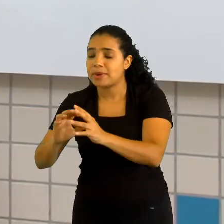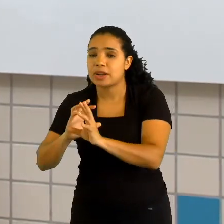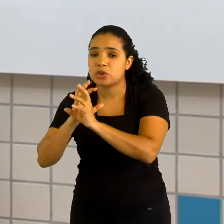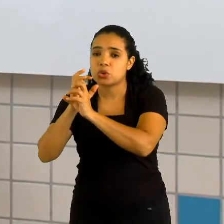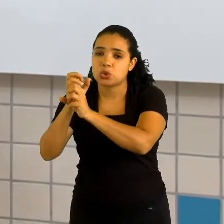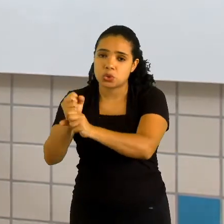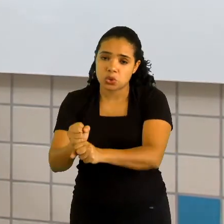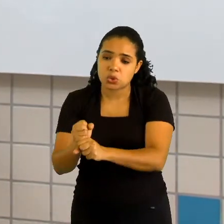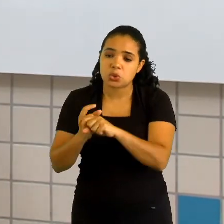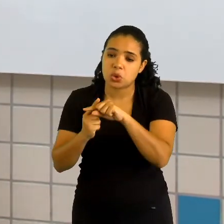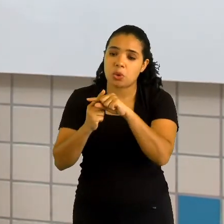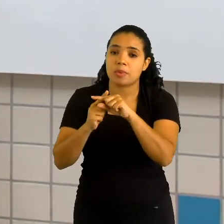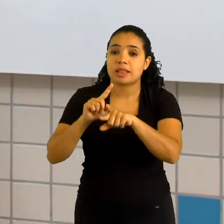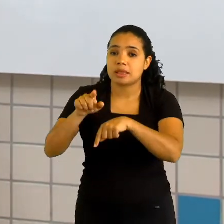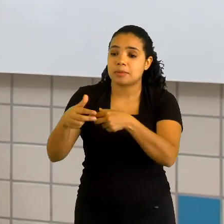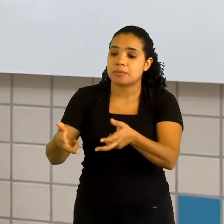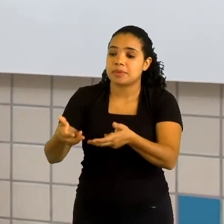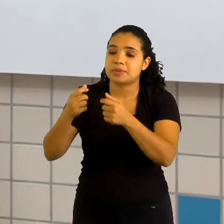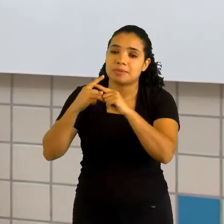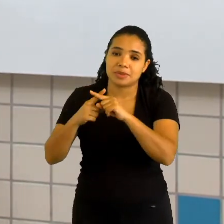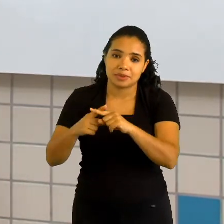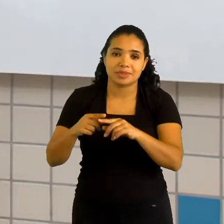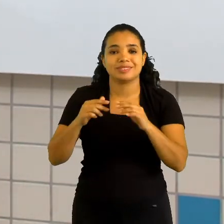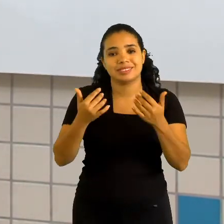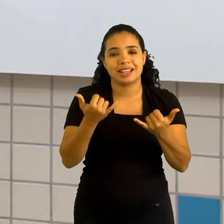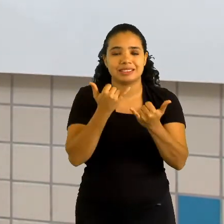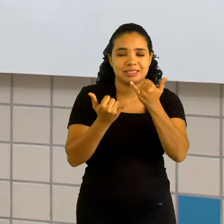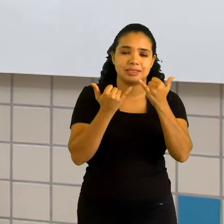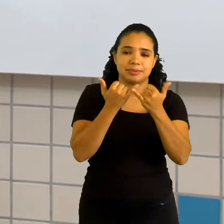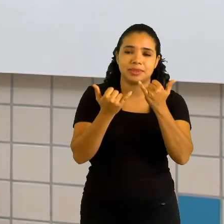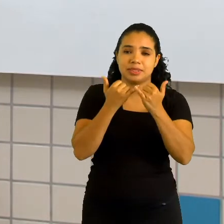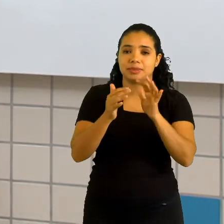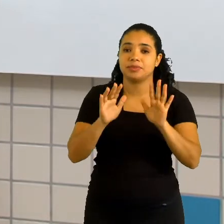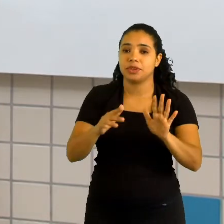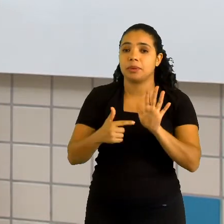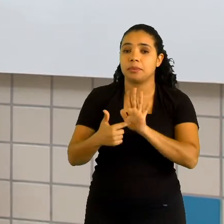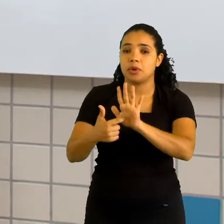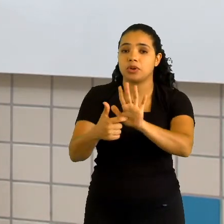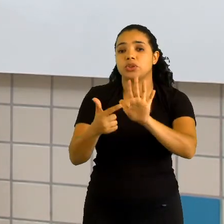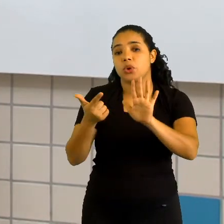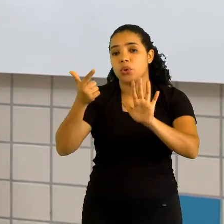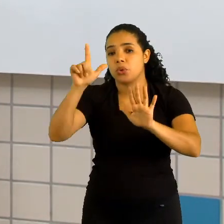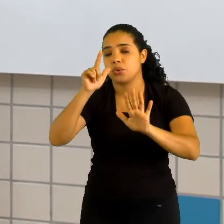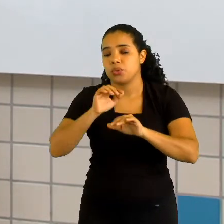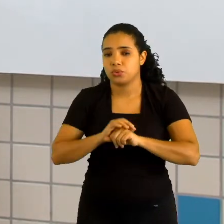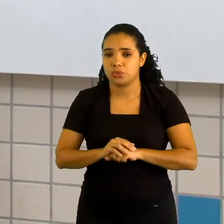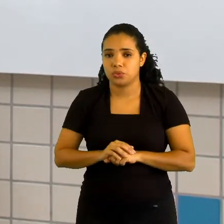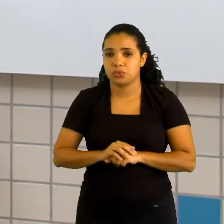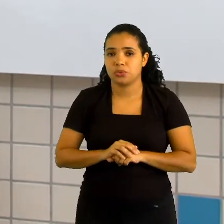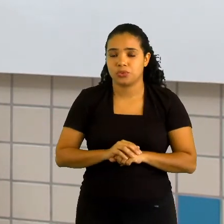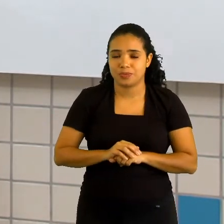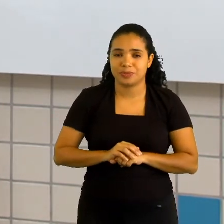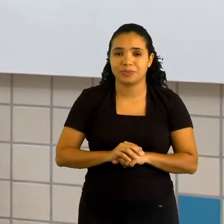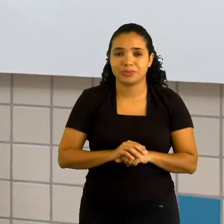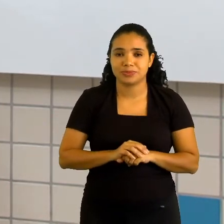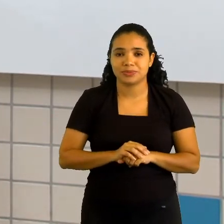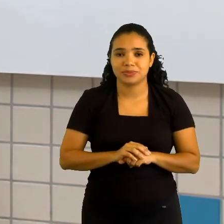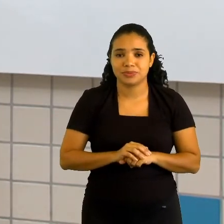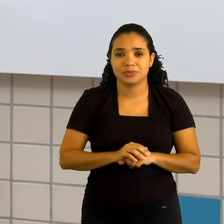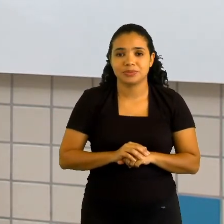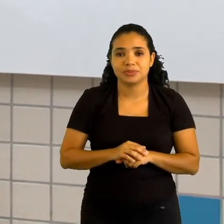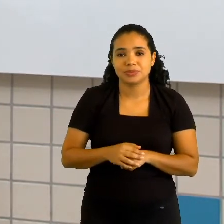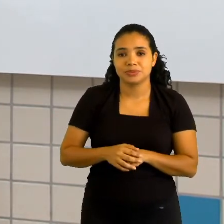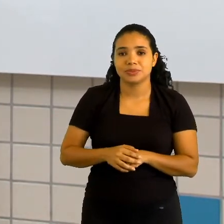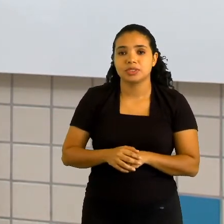adição e multiplicação, uma coisa tem a ver com a outra. Eu quero mostrar uma outra coisinha para vocês antes da gente terminar a nossa aula, beleza? Essa é